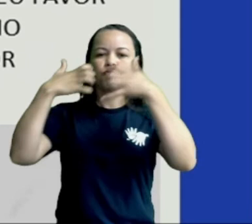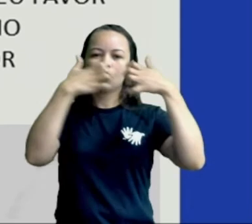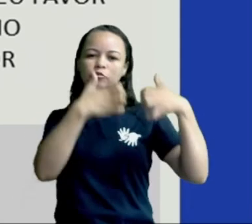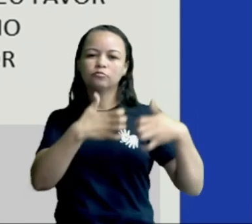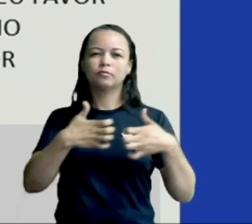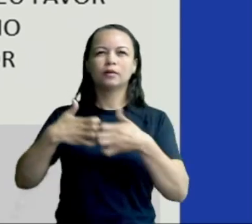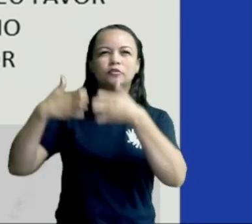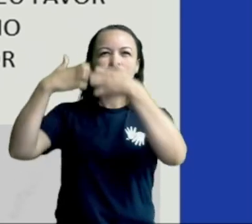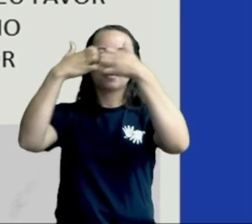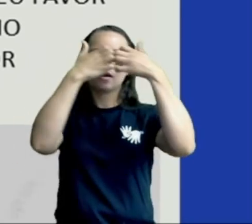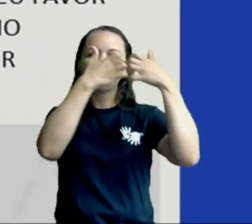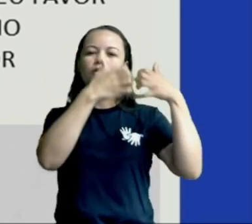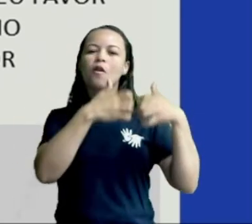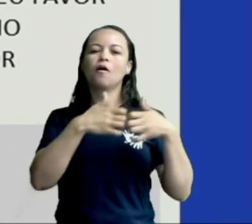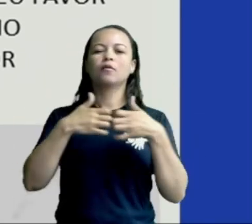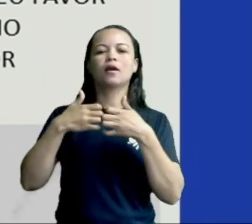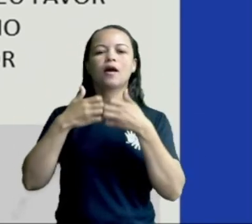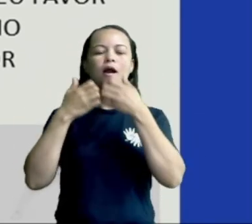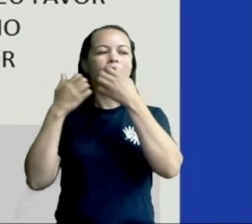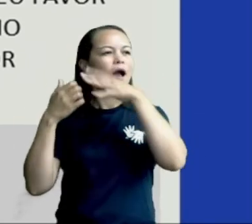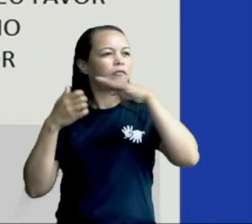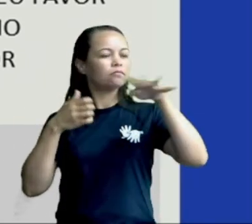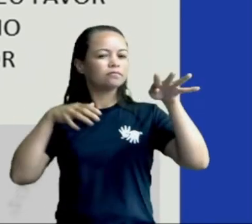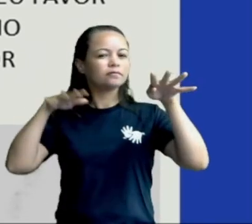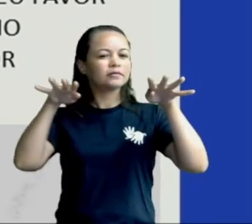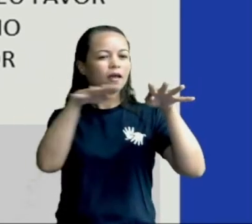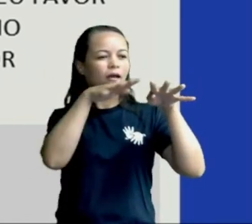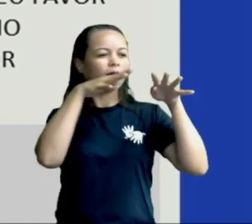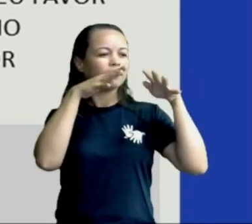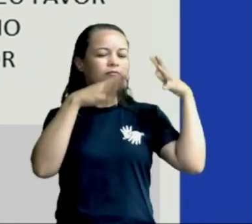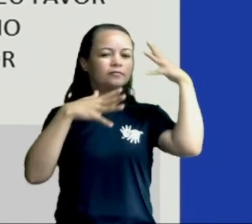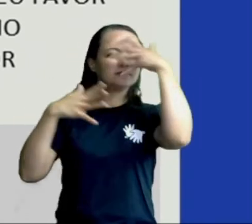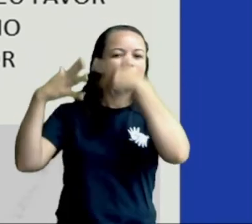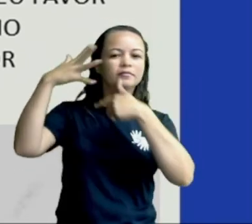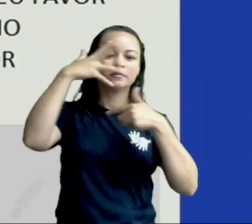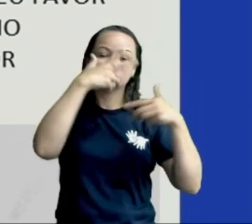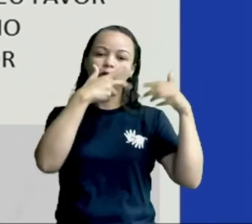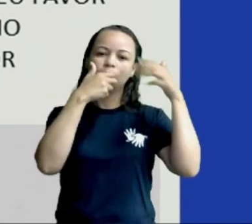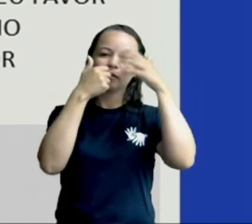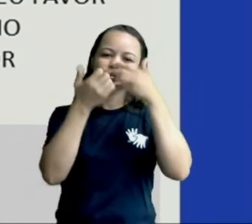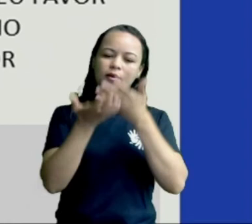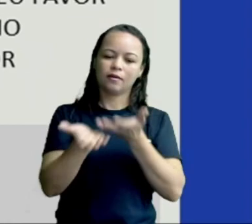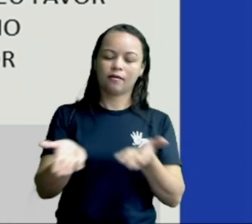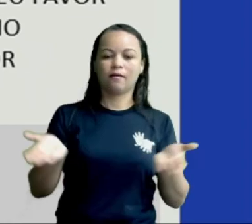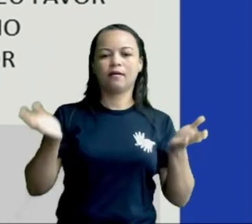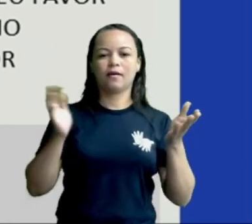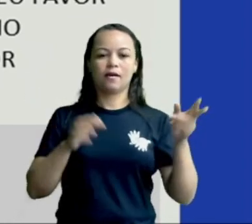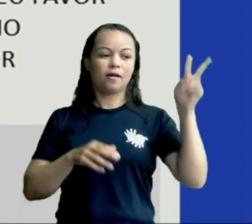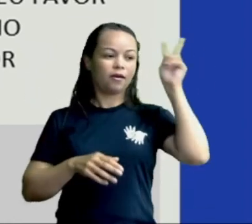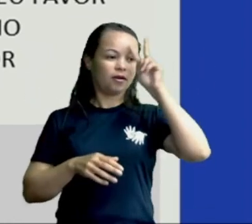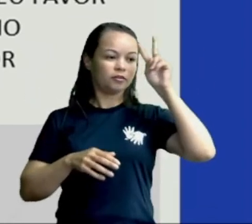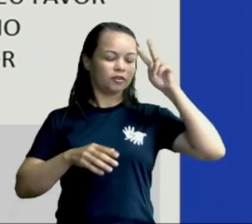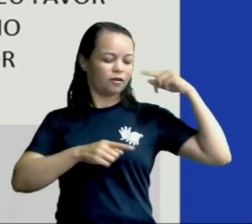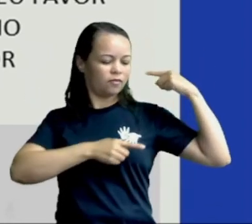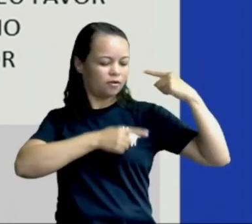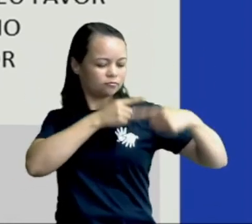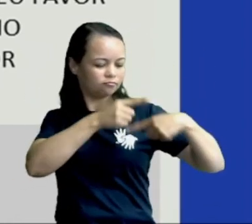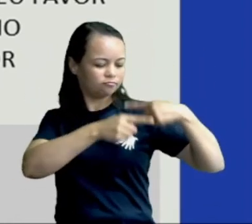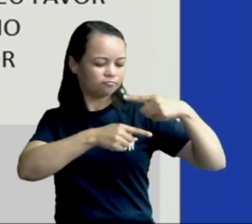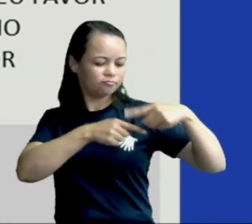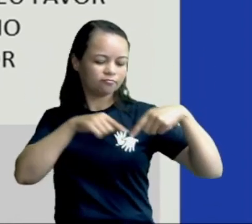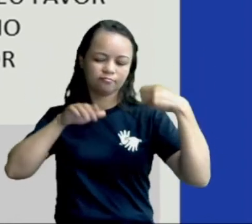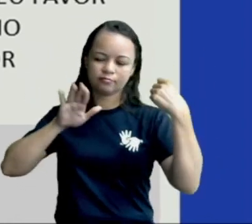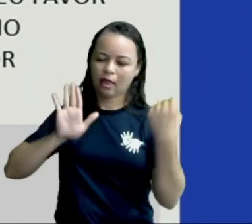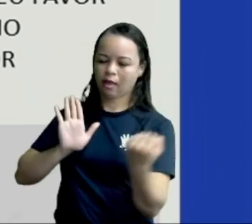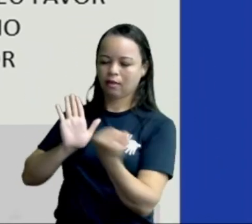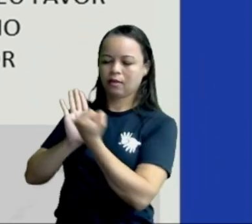as tuas irmãs de maior glória, aparecem visões de sobrancelha, escrevendo